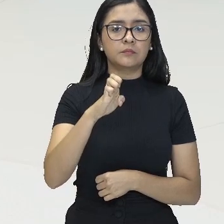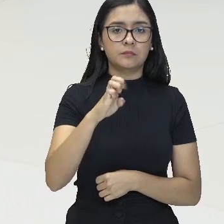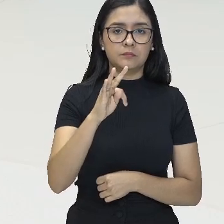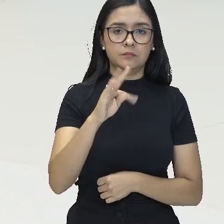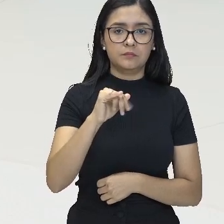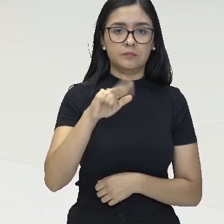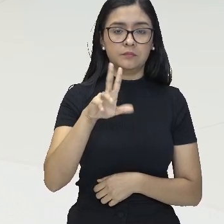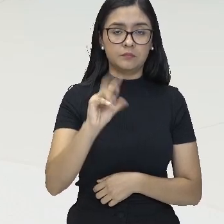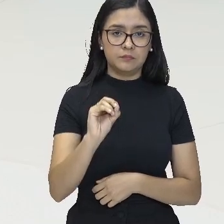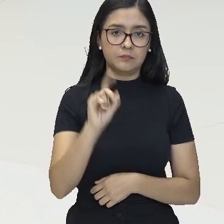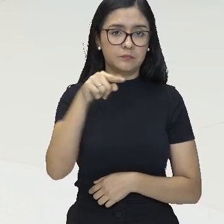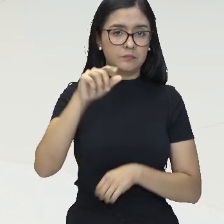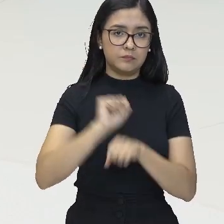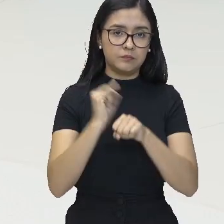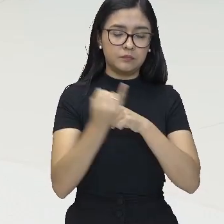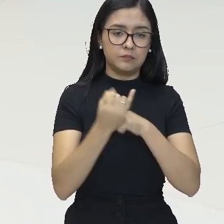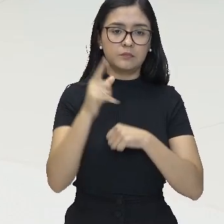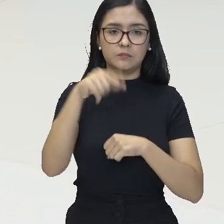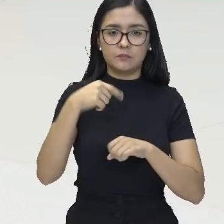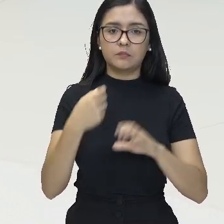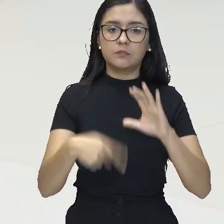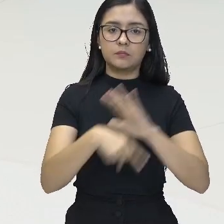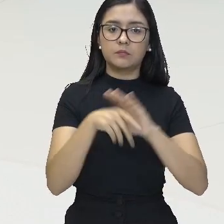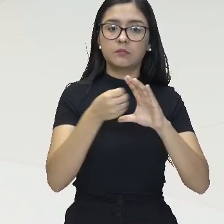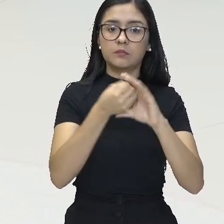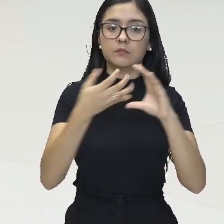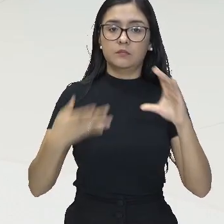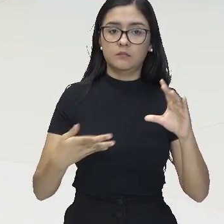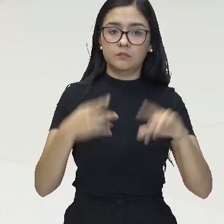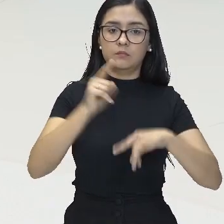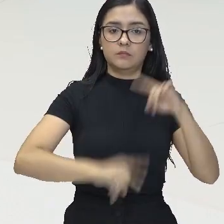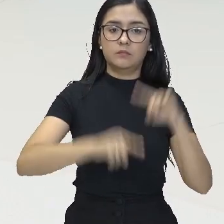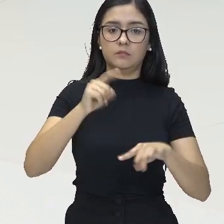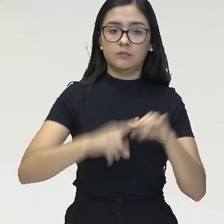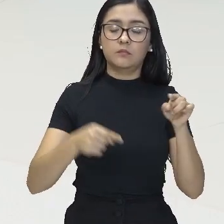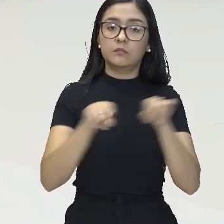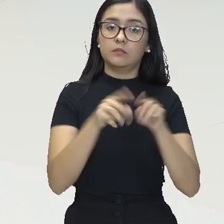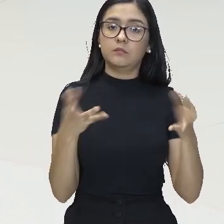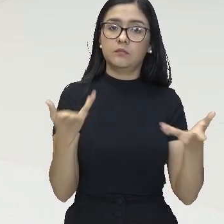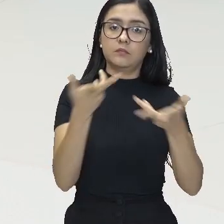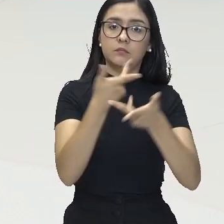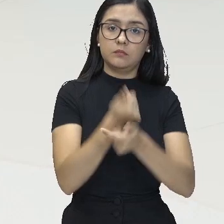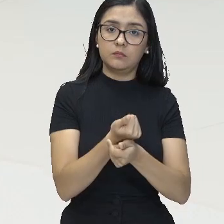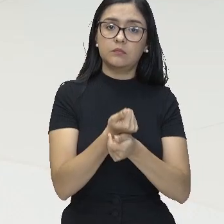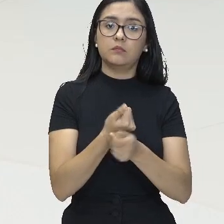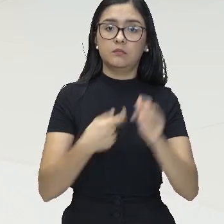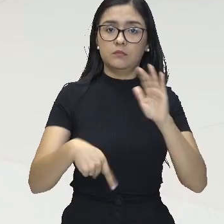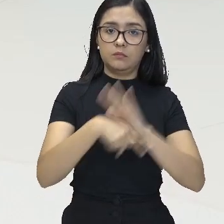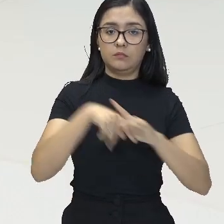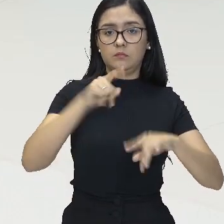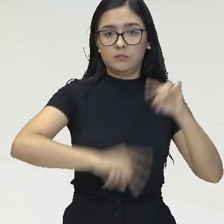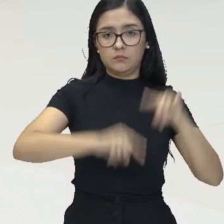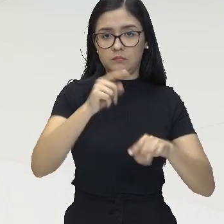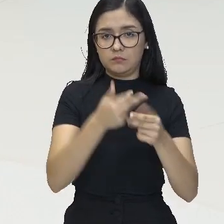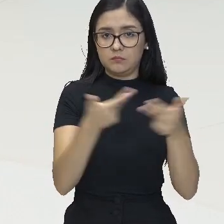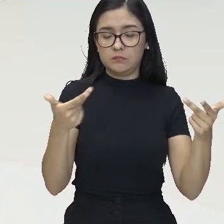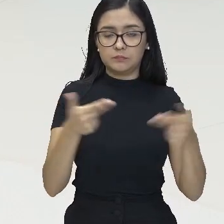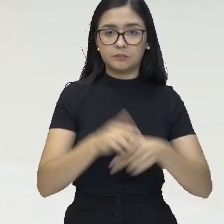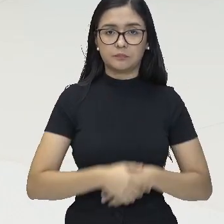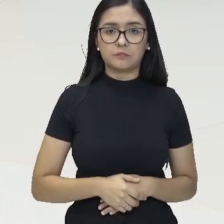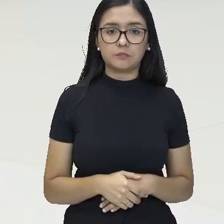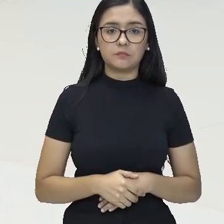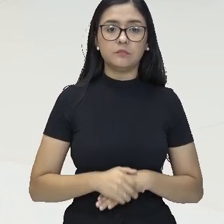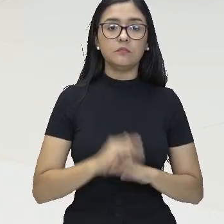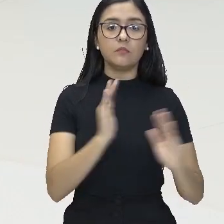ele está aí para dar características ou qualidade e estado de um ser. Na